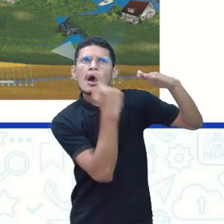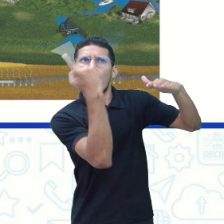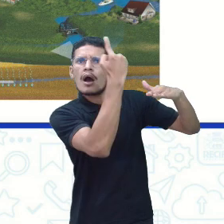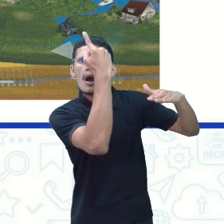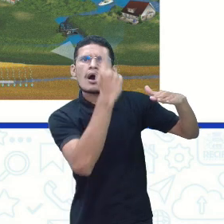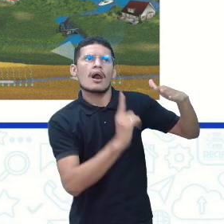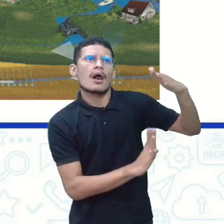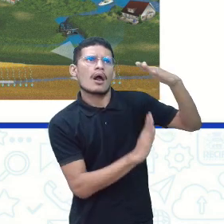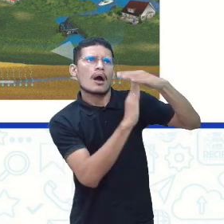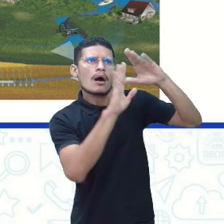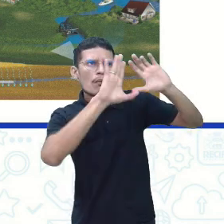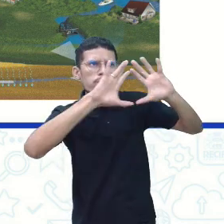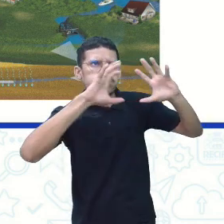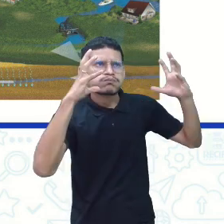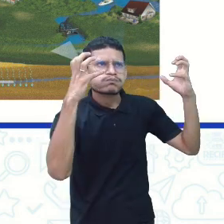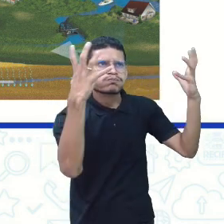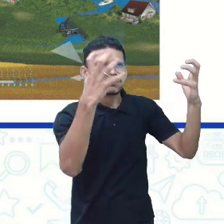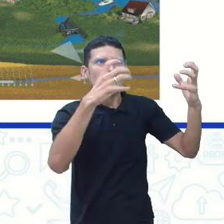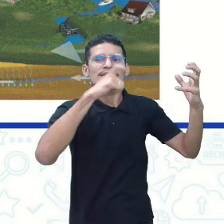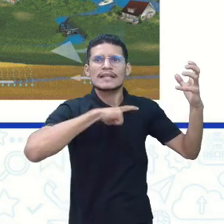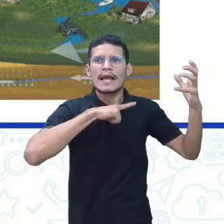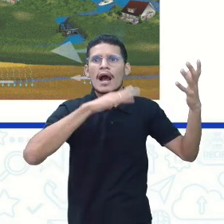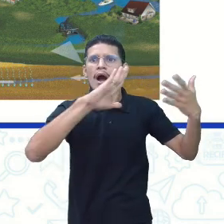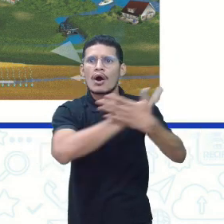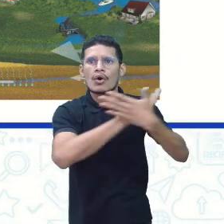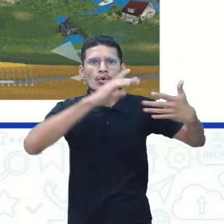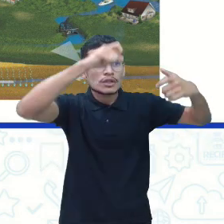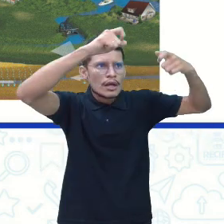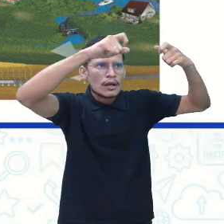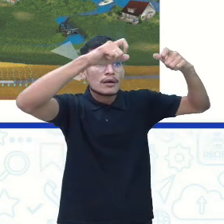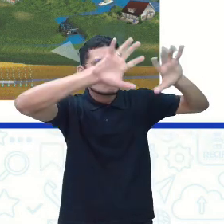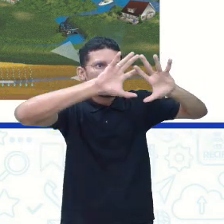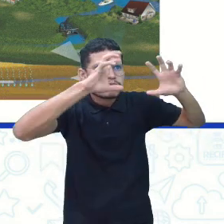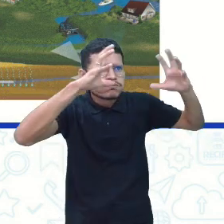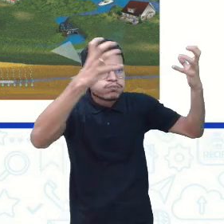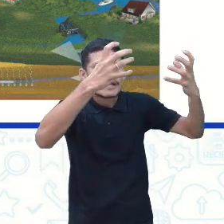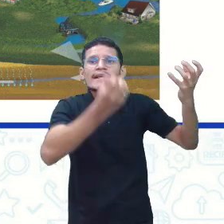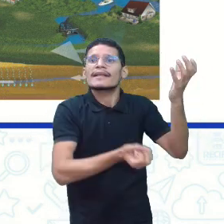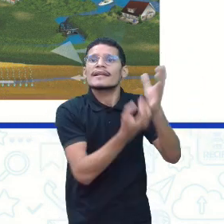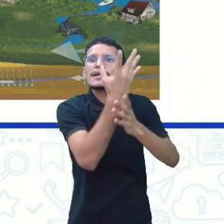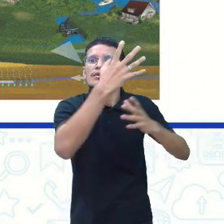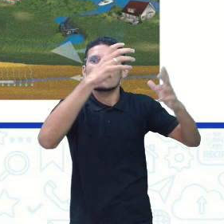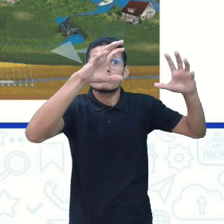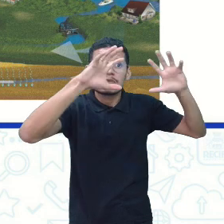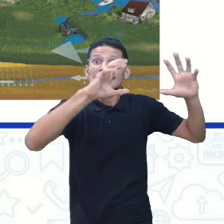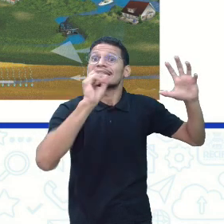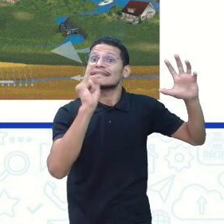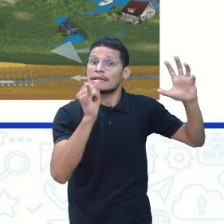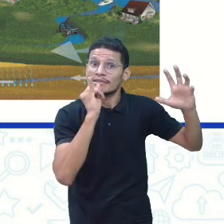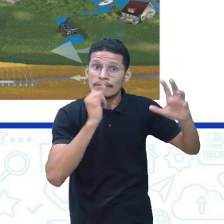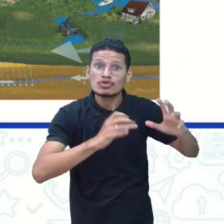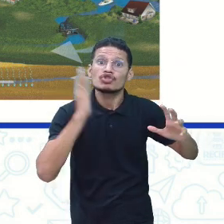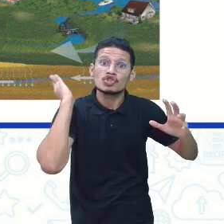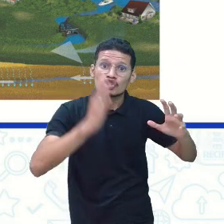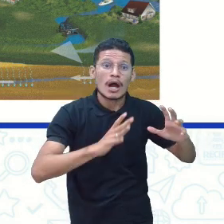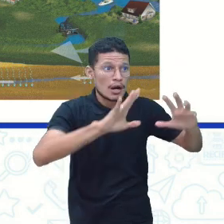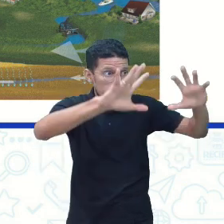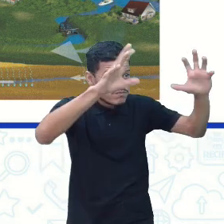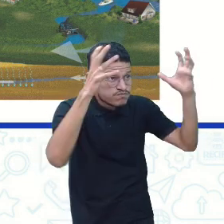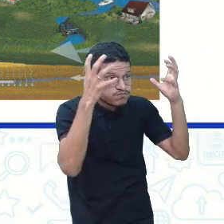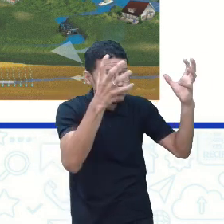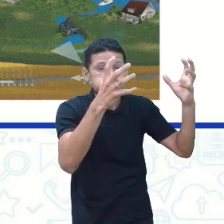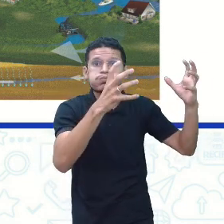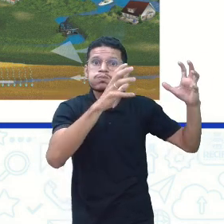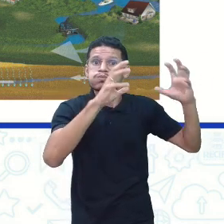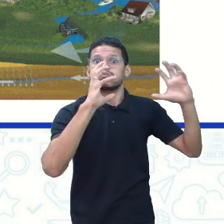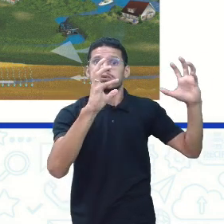se condensa, forma-se gotículas, formando as nuvens. Quando as nuvens estão bem carregadas, elas